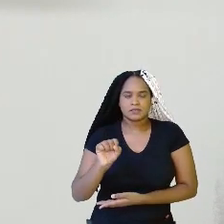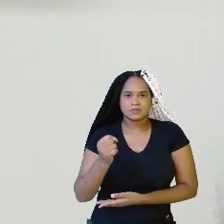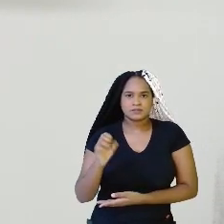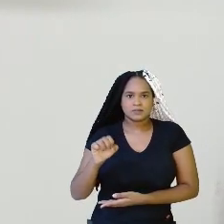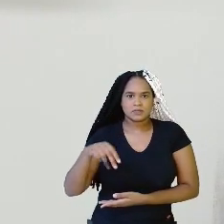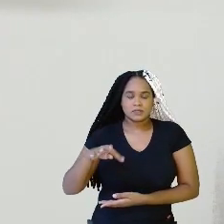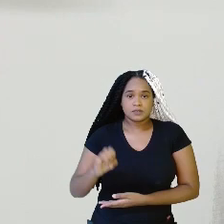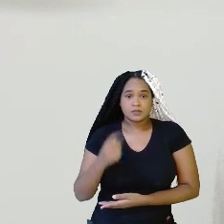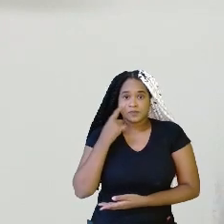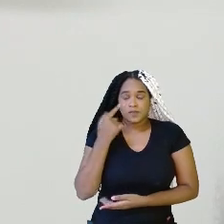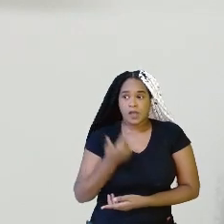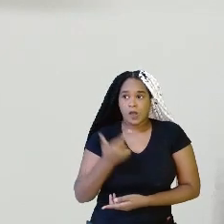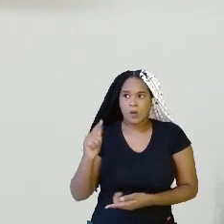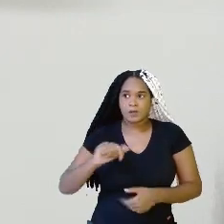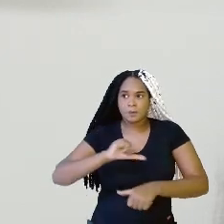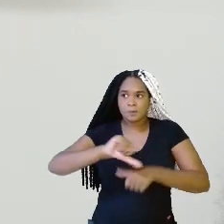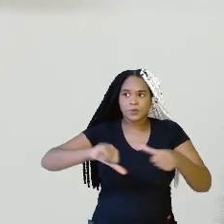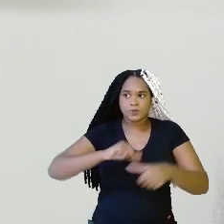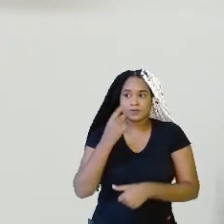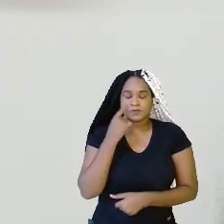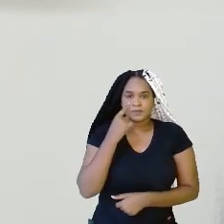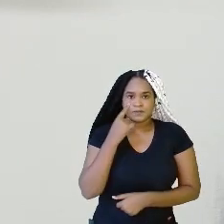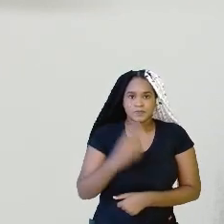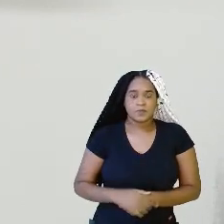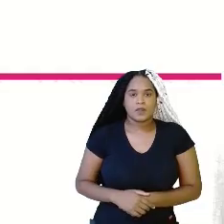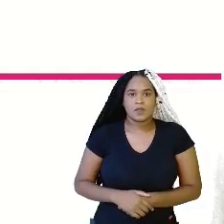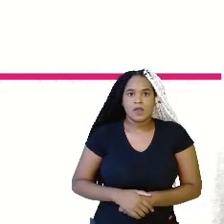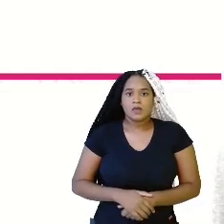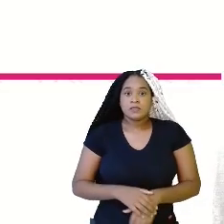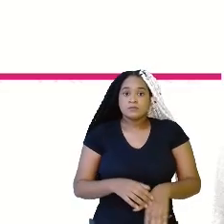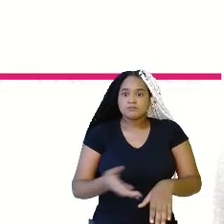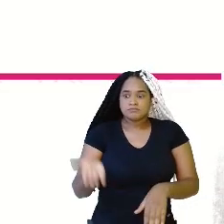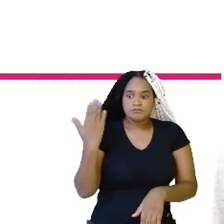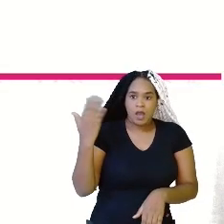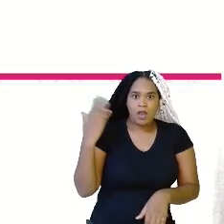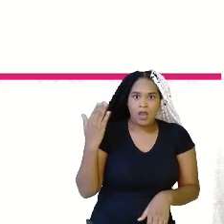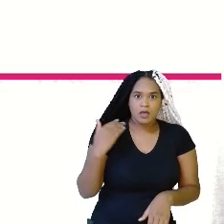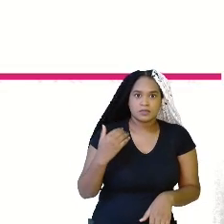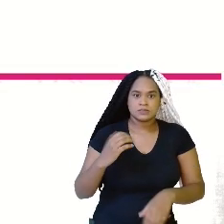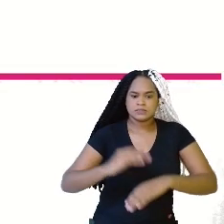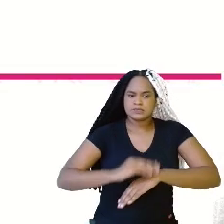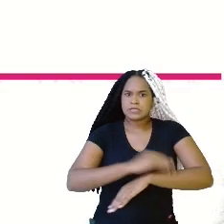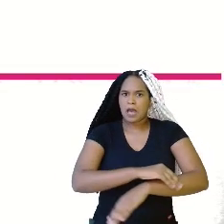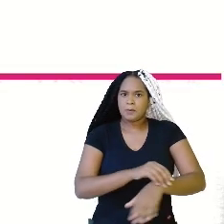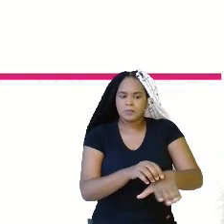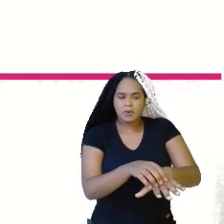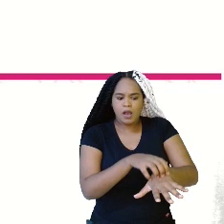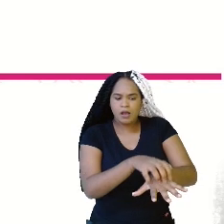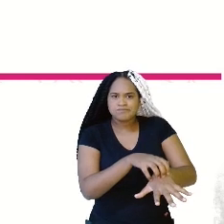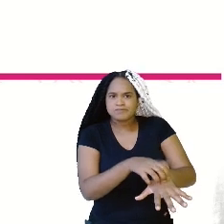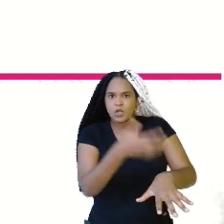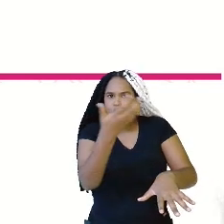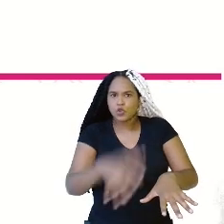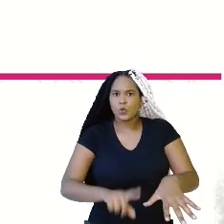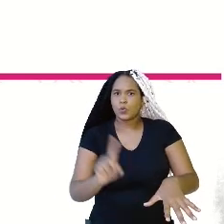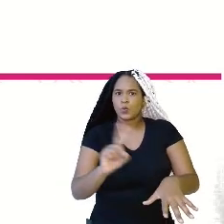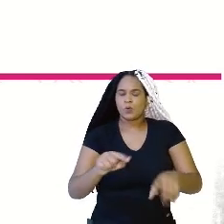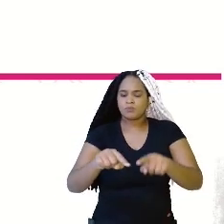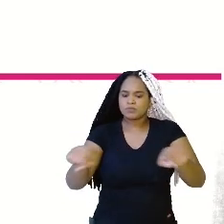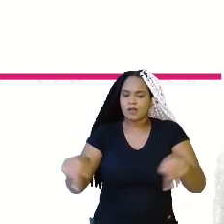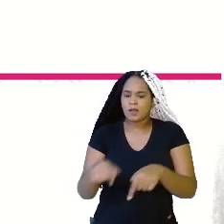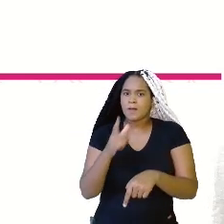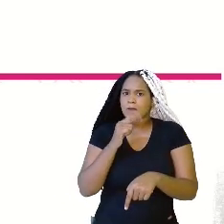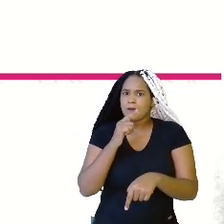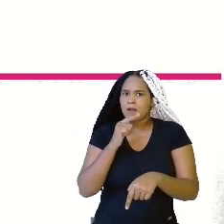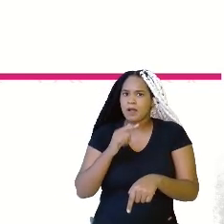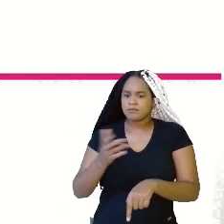tempo. O sapo não lavou o pé. Não lavou porque não quis. Ele morava lá na